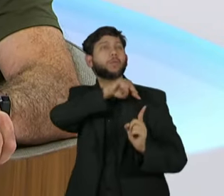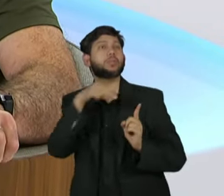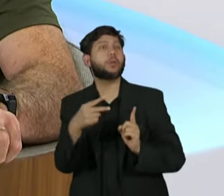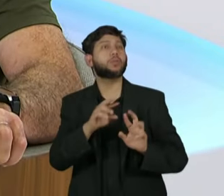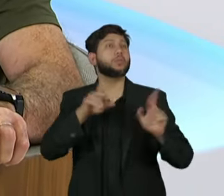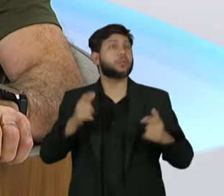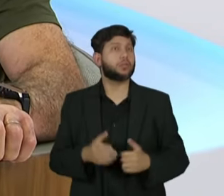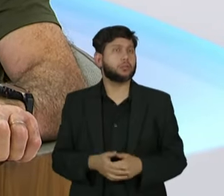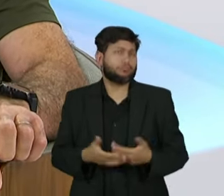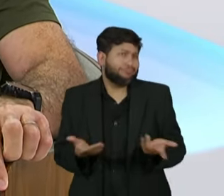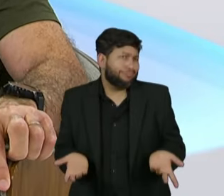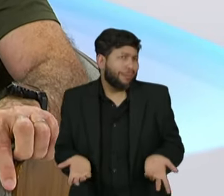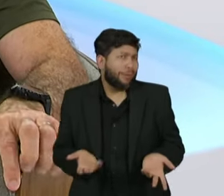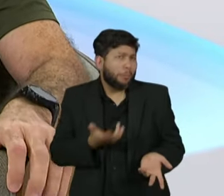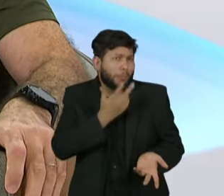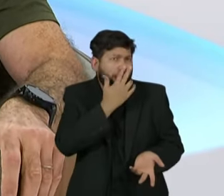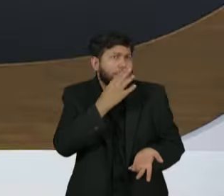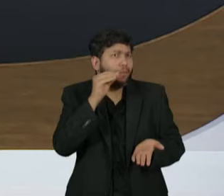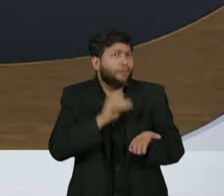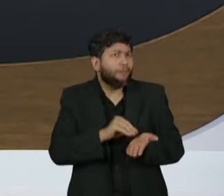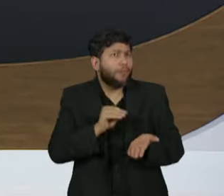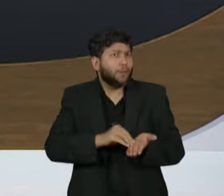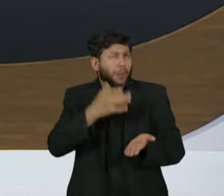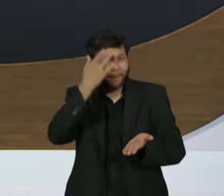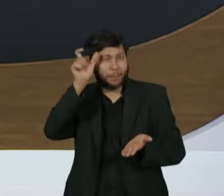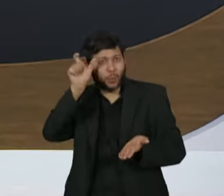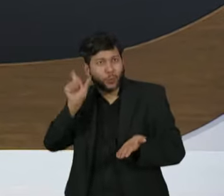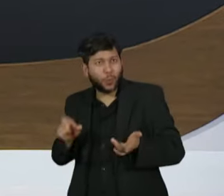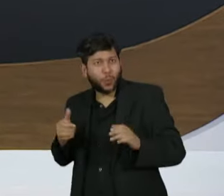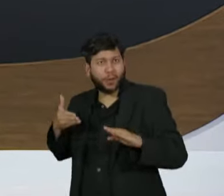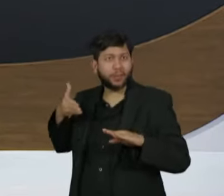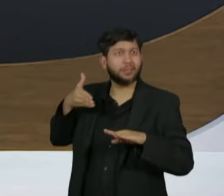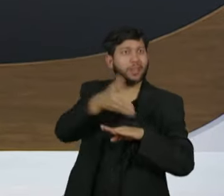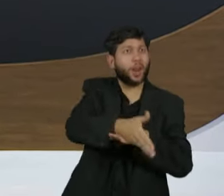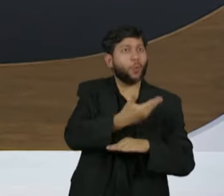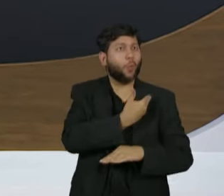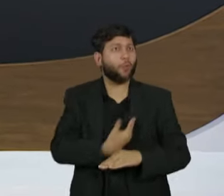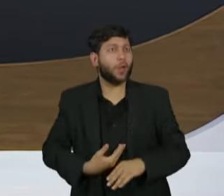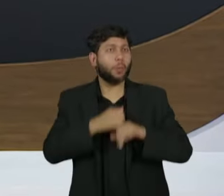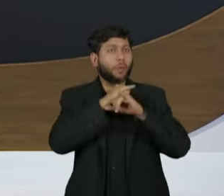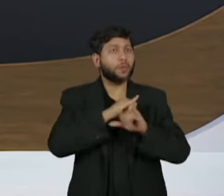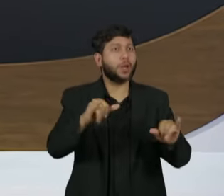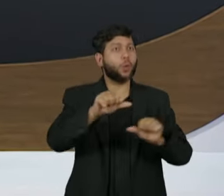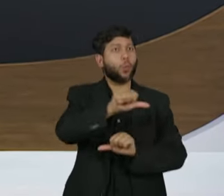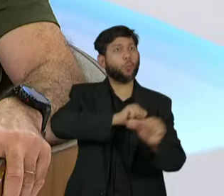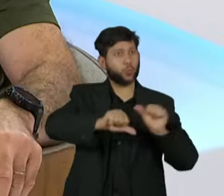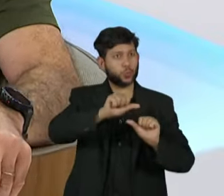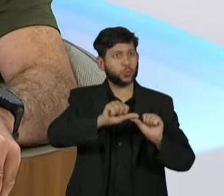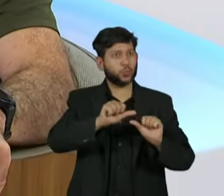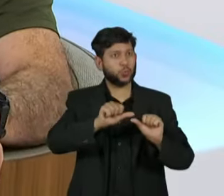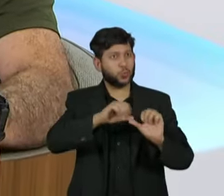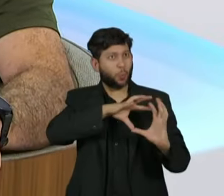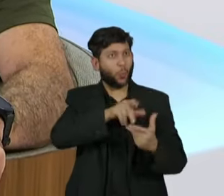tá faltando alguém chegar lá no governo e dizer que o mundo mudou tá faltando realidade tá faltando pensar